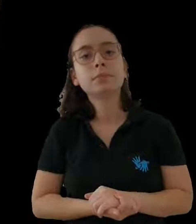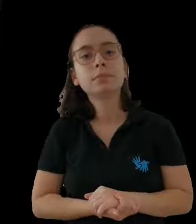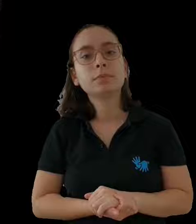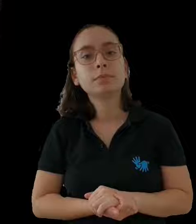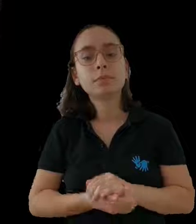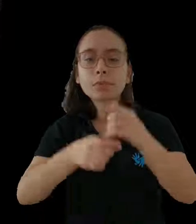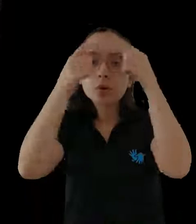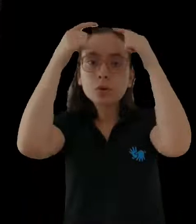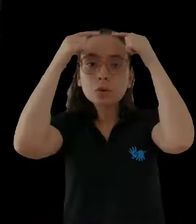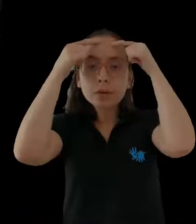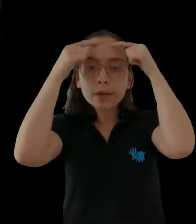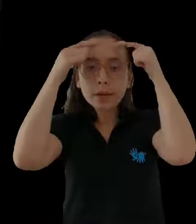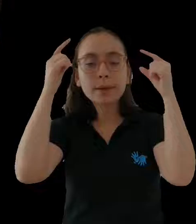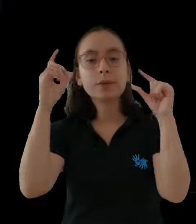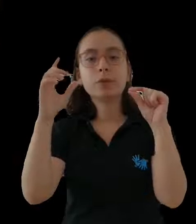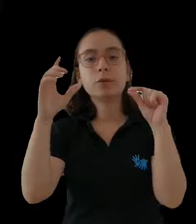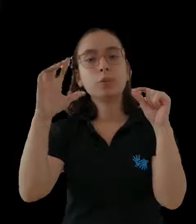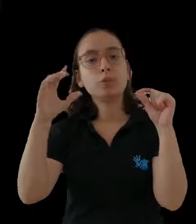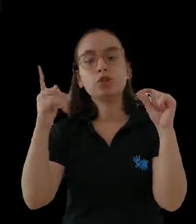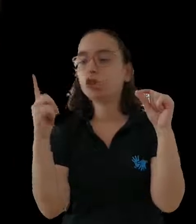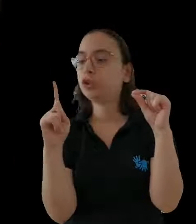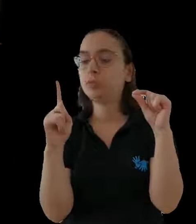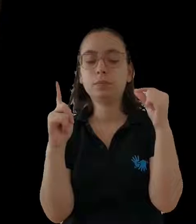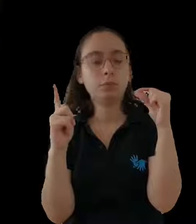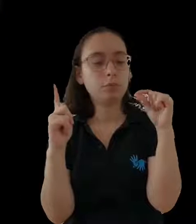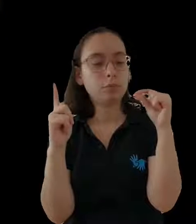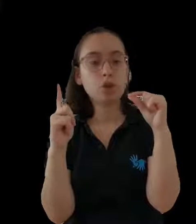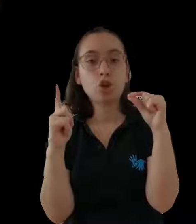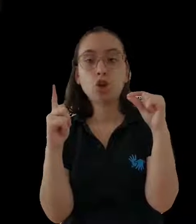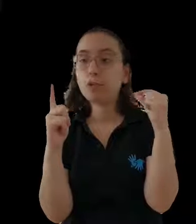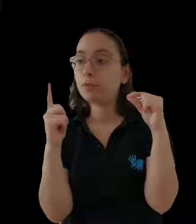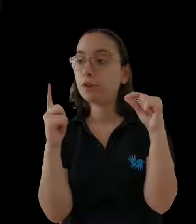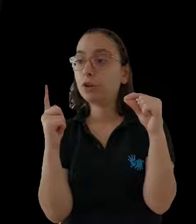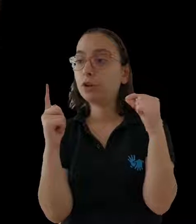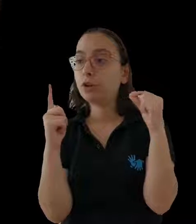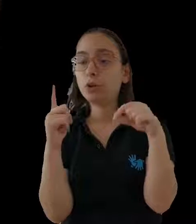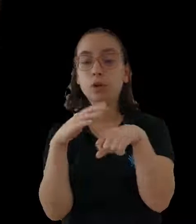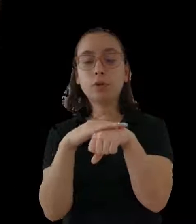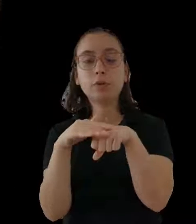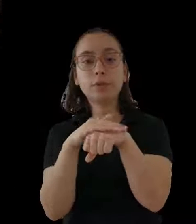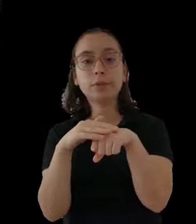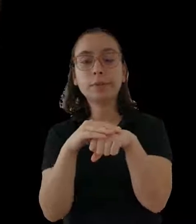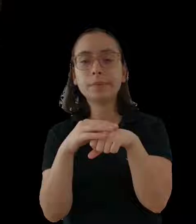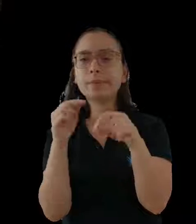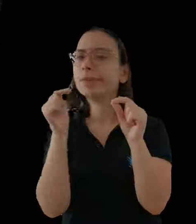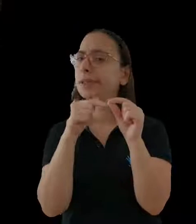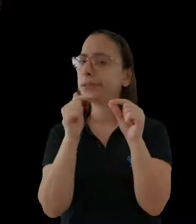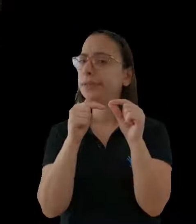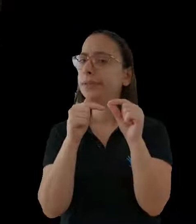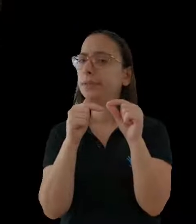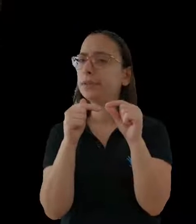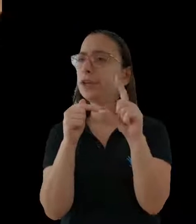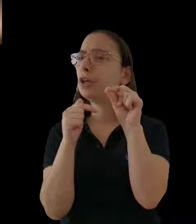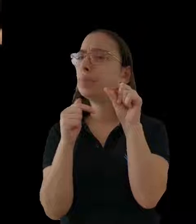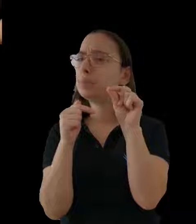Isso. O rei e o pintinho em cena, né? Vão conversar. Só que, gente,